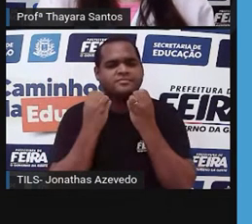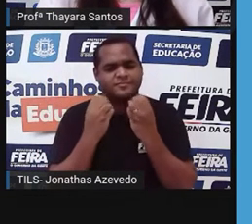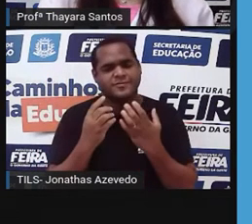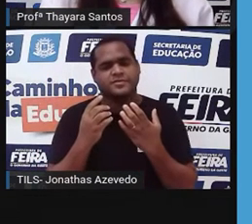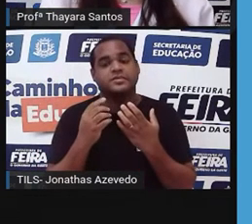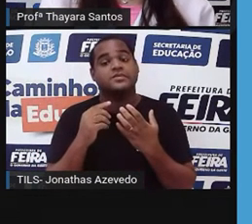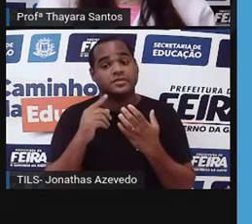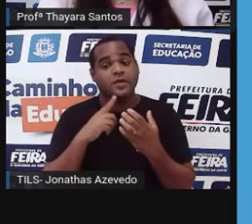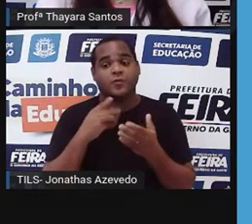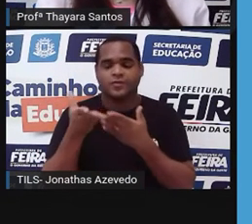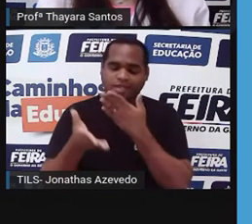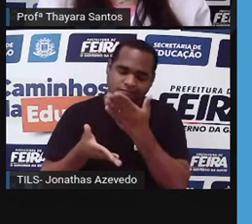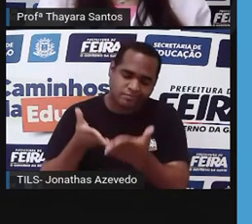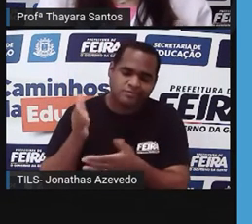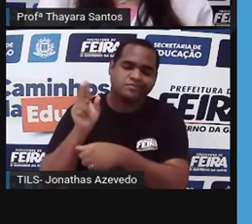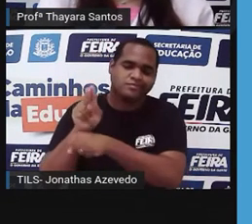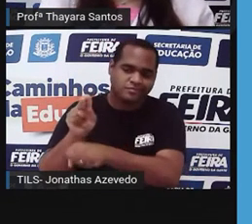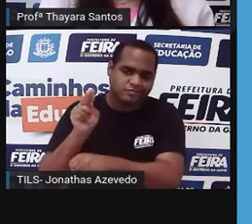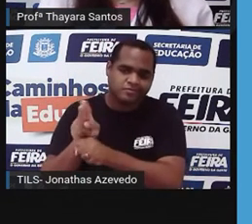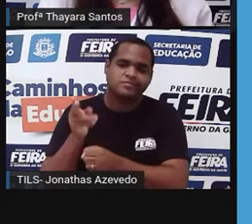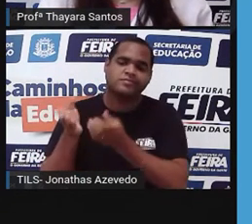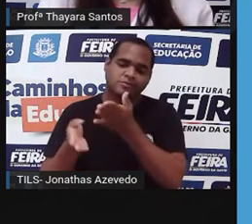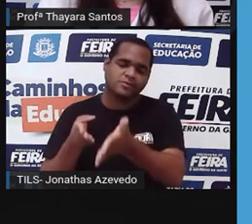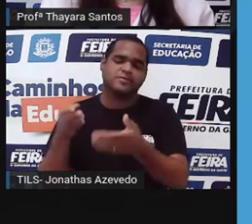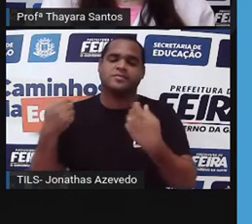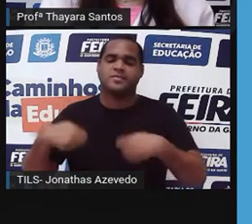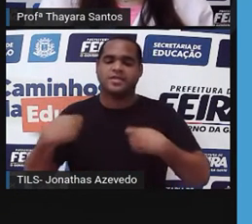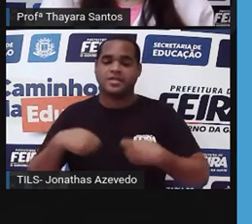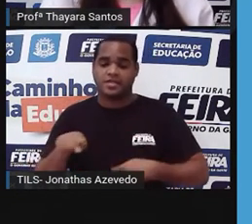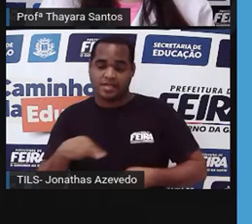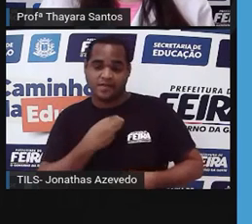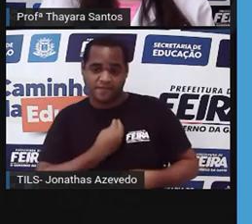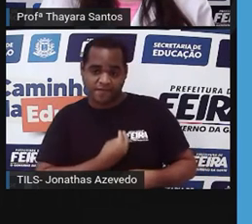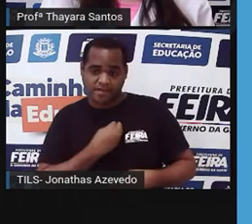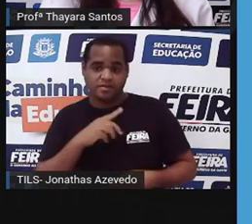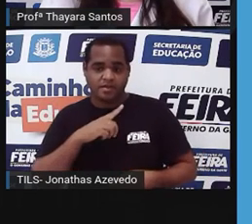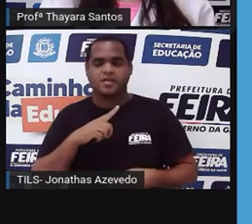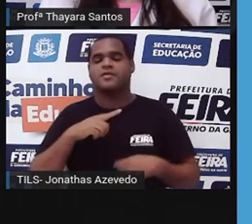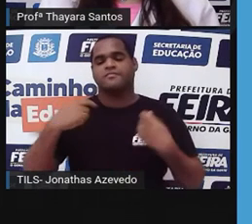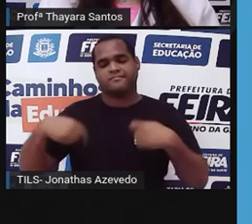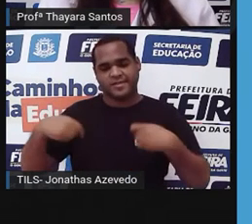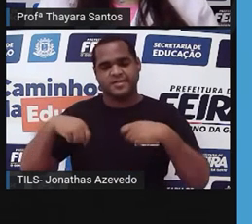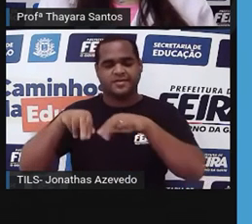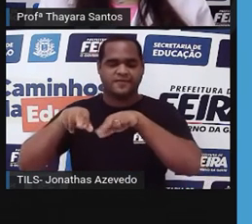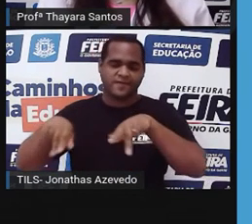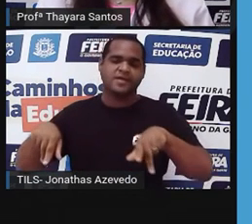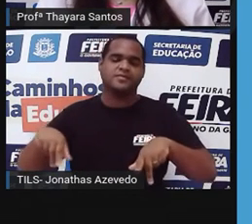tanto as outras espécies que também vivem ali e que também dependem desses recursos.